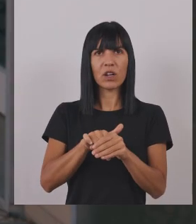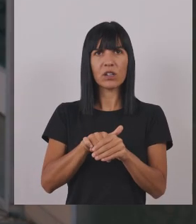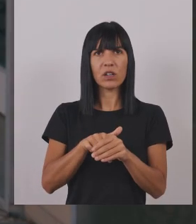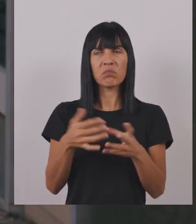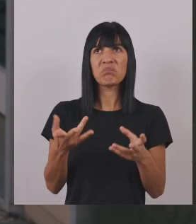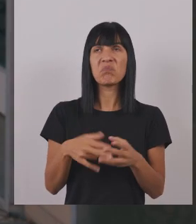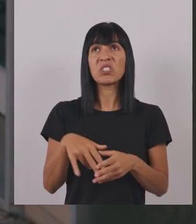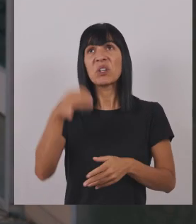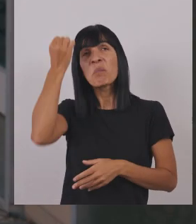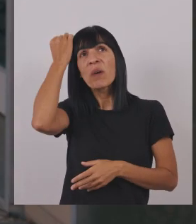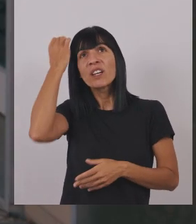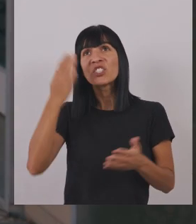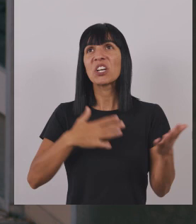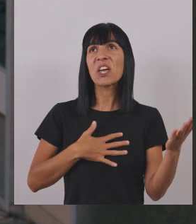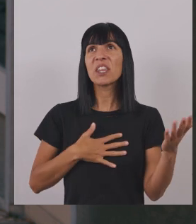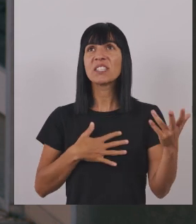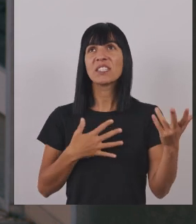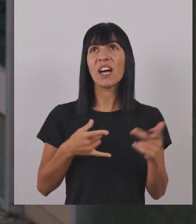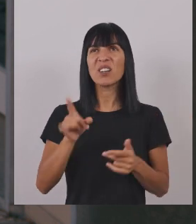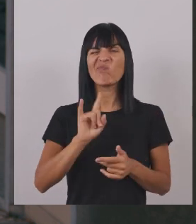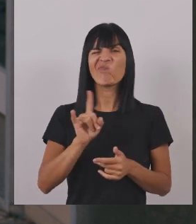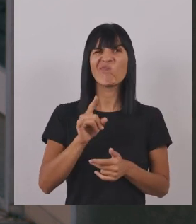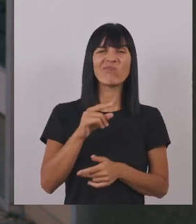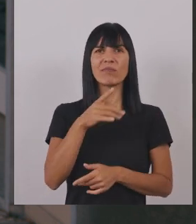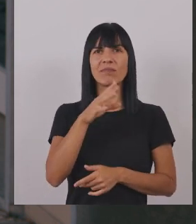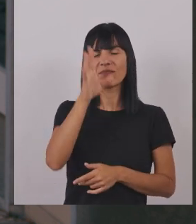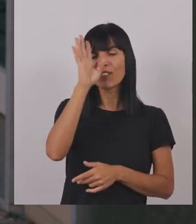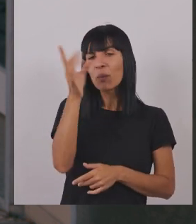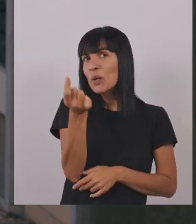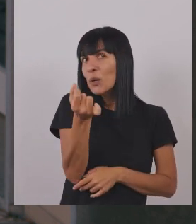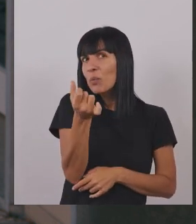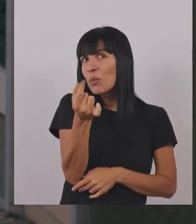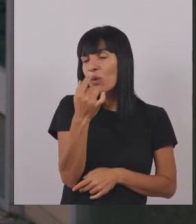Nunca fui um grande mestre para isso. Dançava, mas